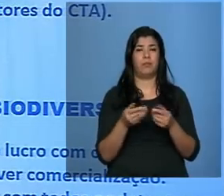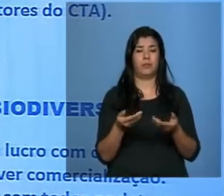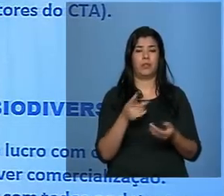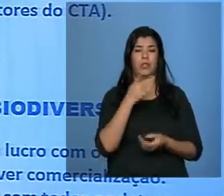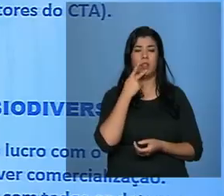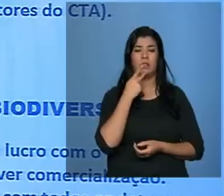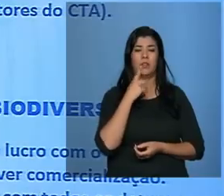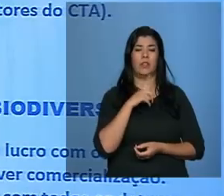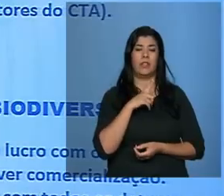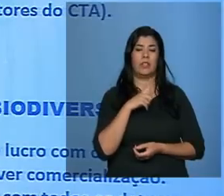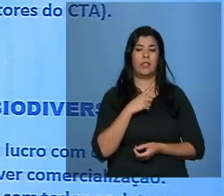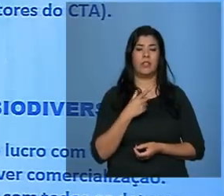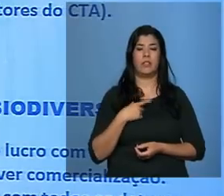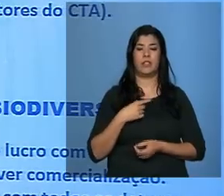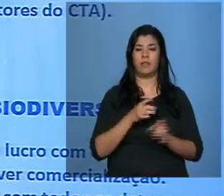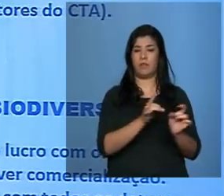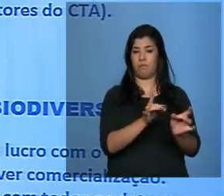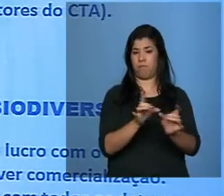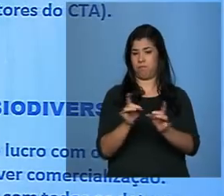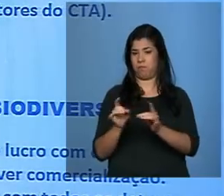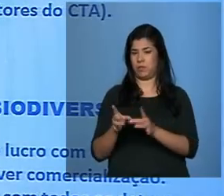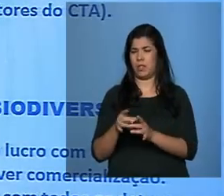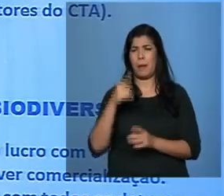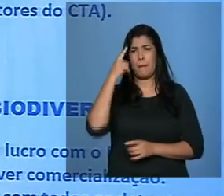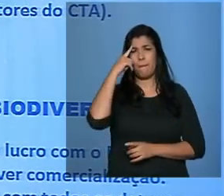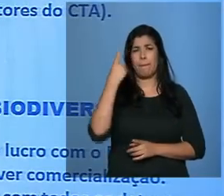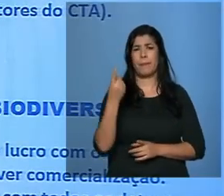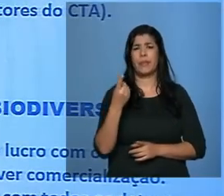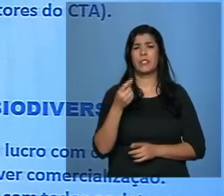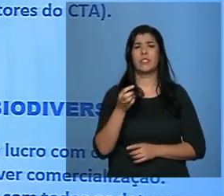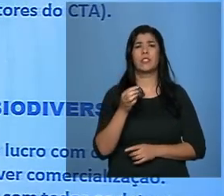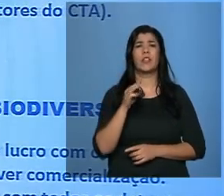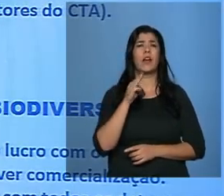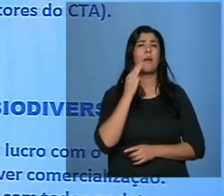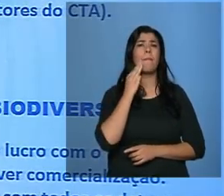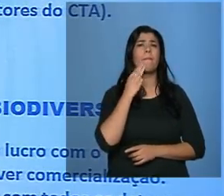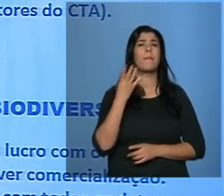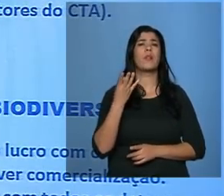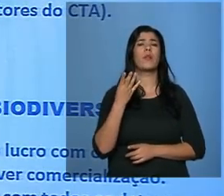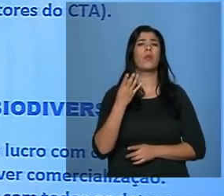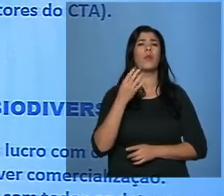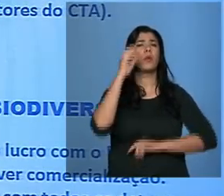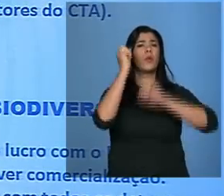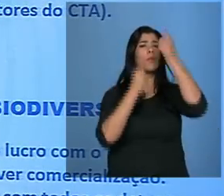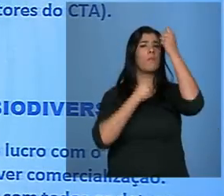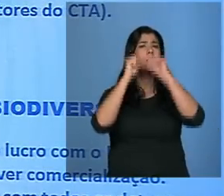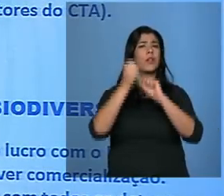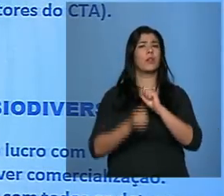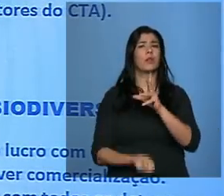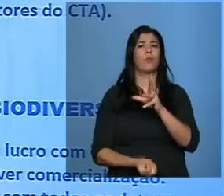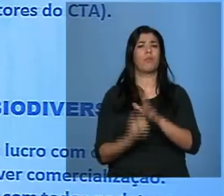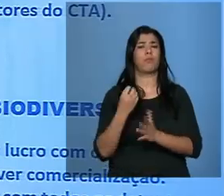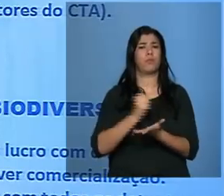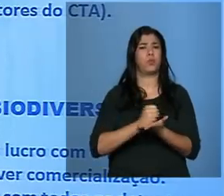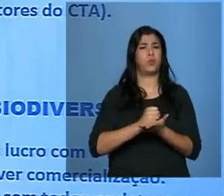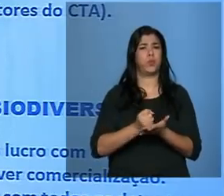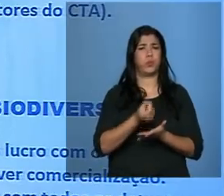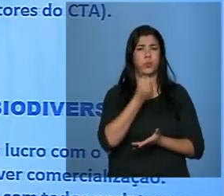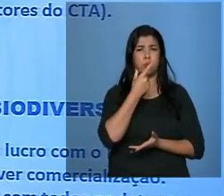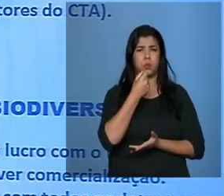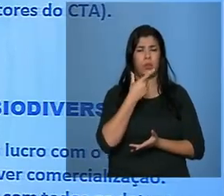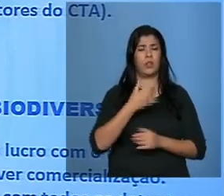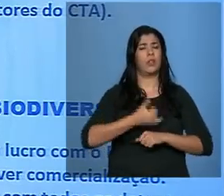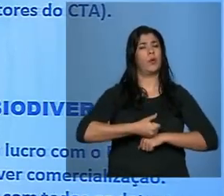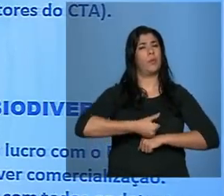nunca mais pagar e render milhões. Vocês podem imaginar o que significa isso para a indústria de fármacos, onde o